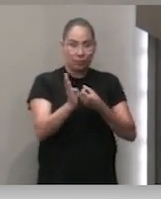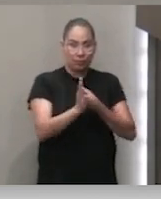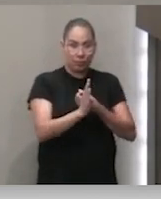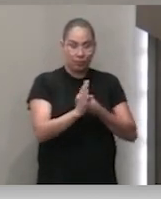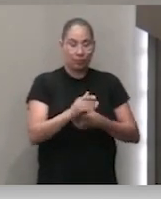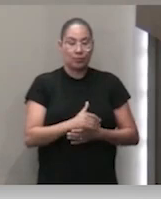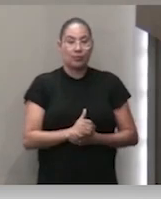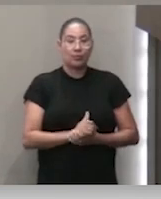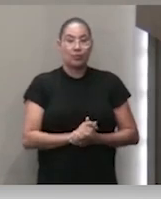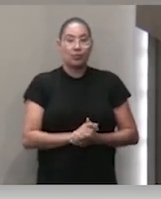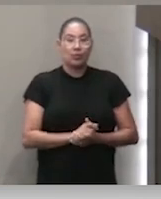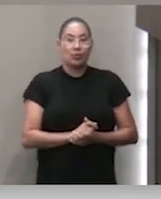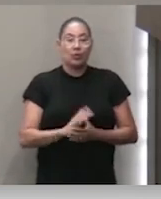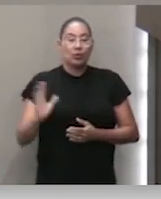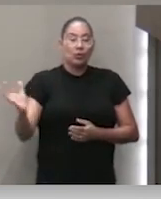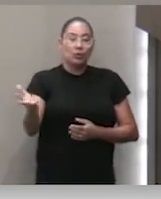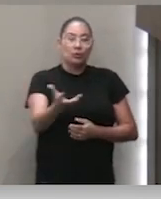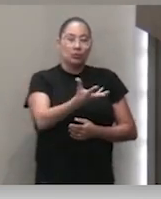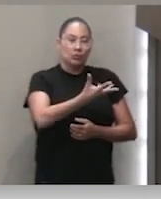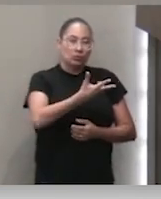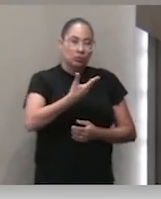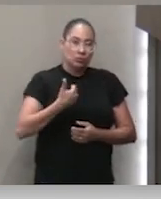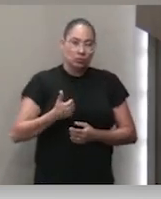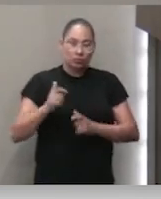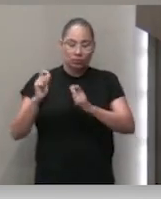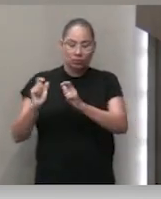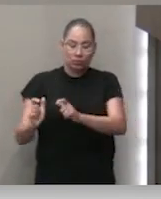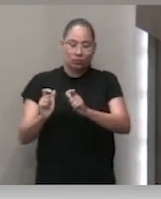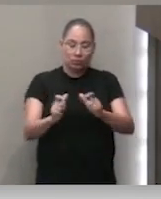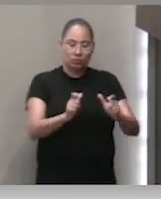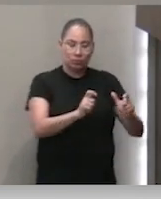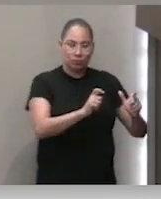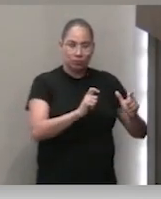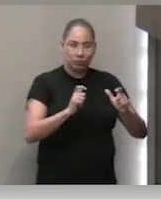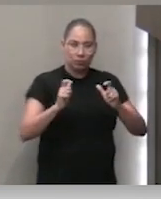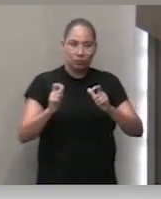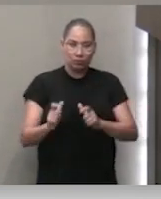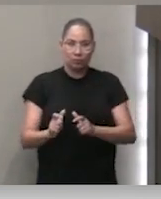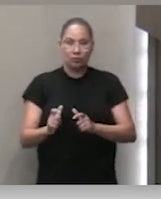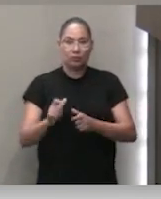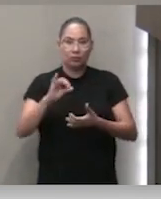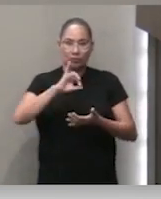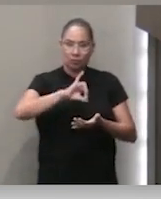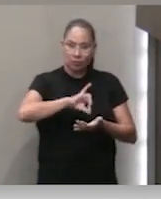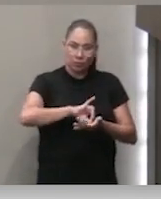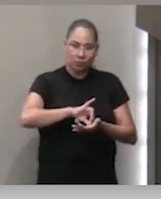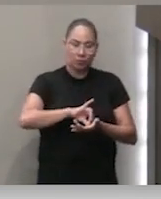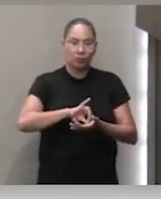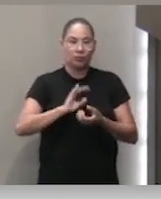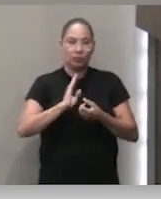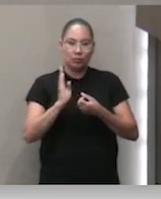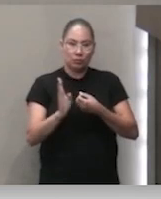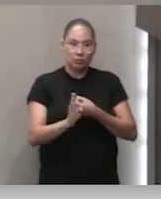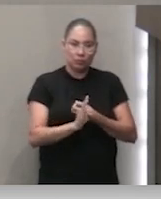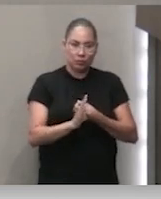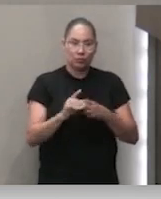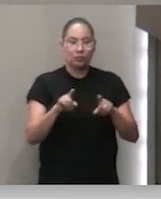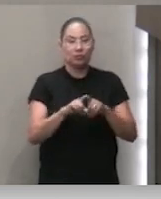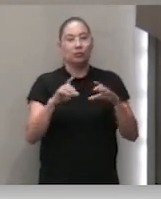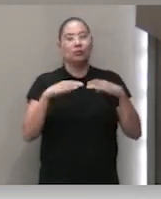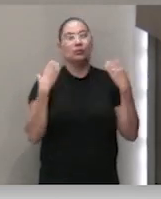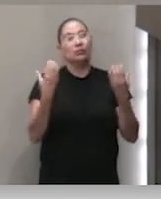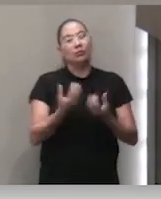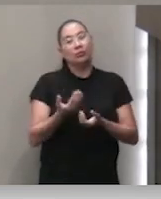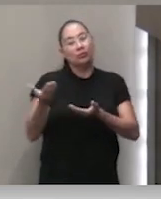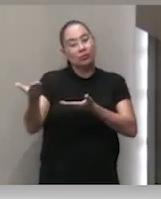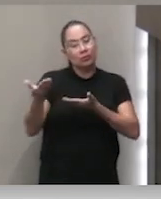moradores, né, de todos os bairros, loteamentos, vilas, centro, e a comunidade está